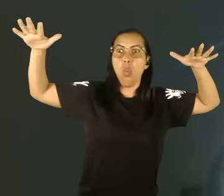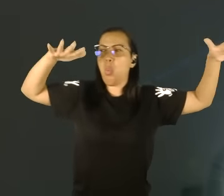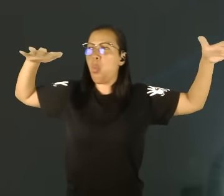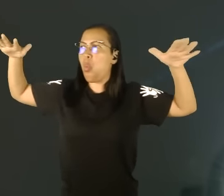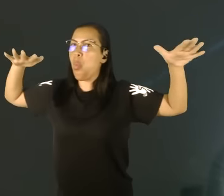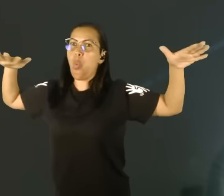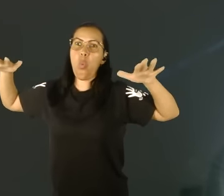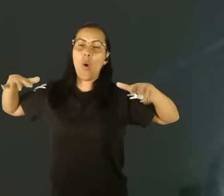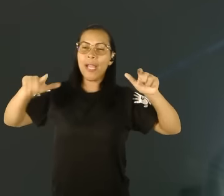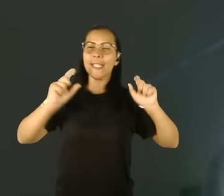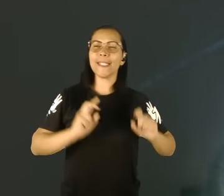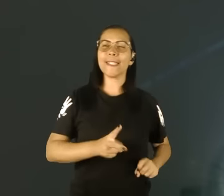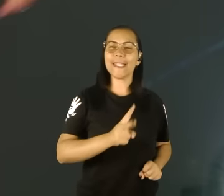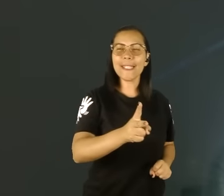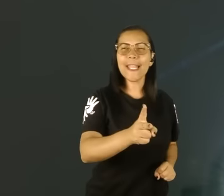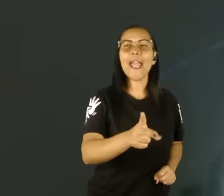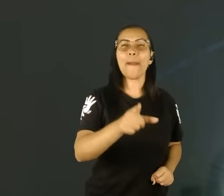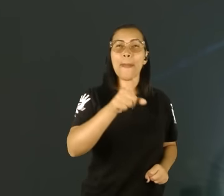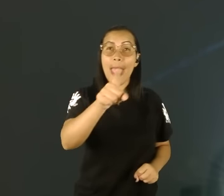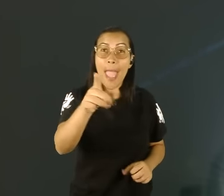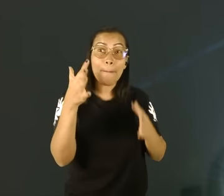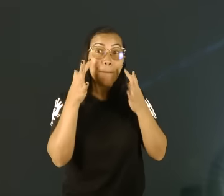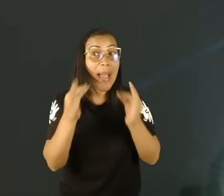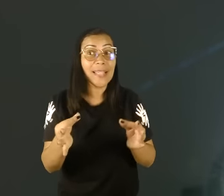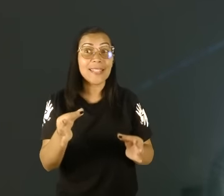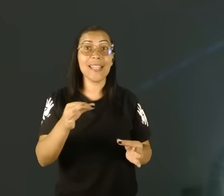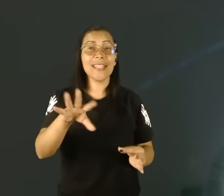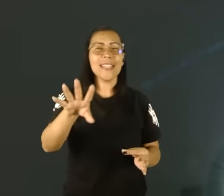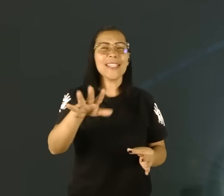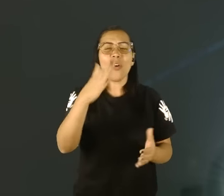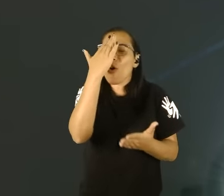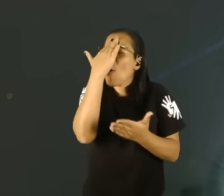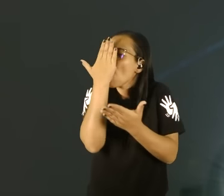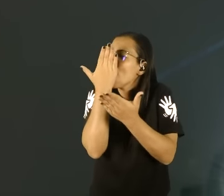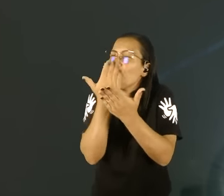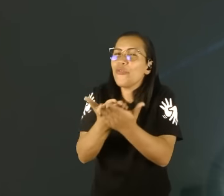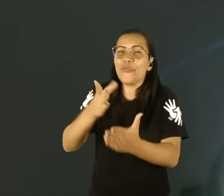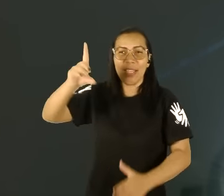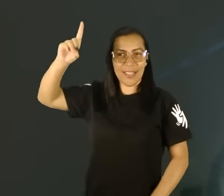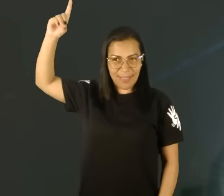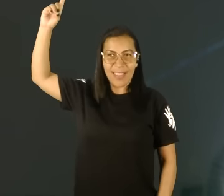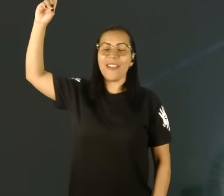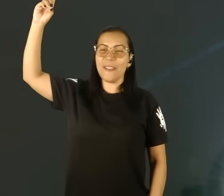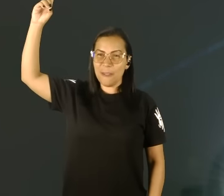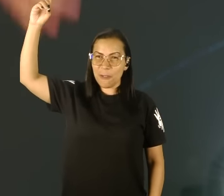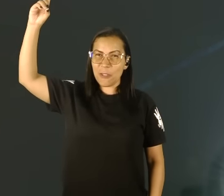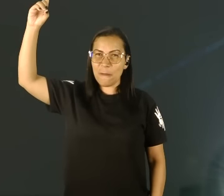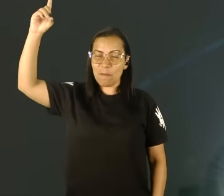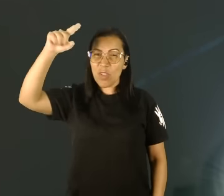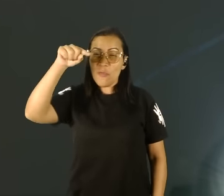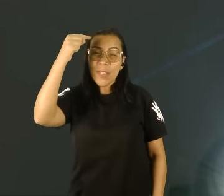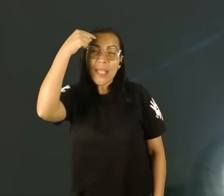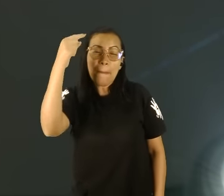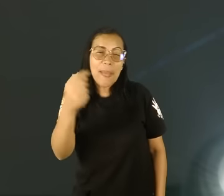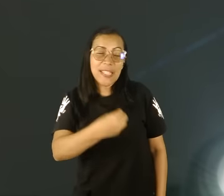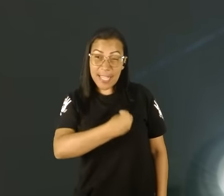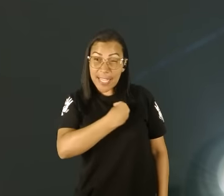está em movimento. Deita no colo de Deus e deixa Ele mostrar para você que a vida é muito mais ampla do que aquilo que você imagina que ela é. Deixa Ele mostrar